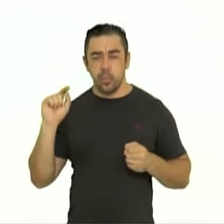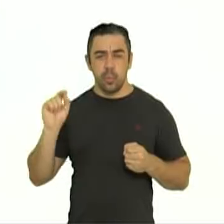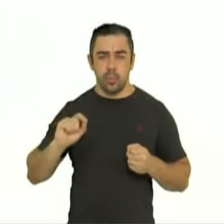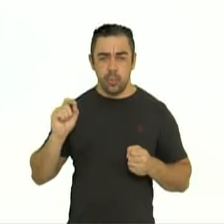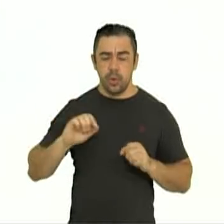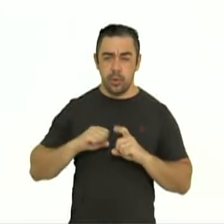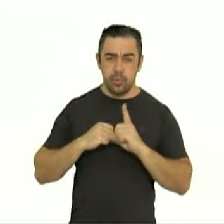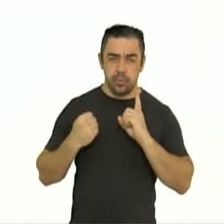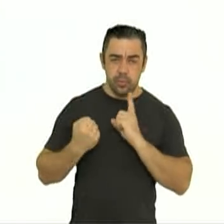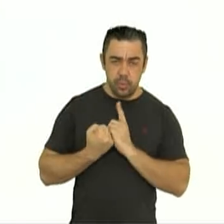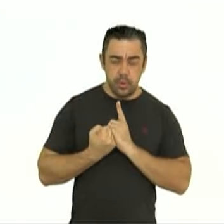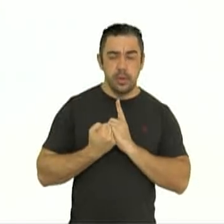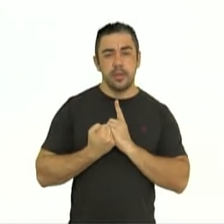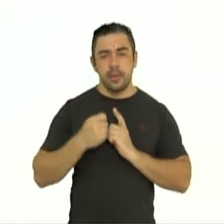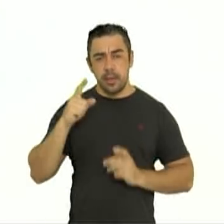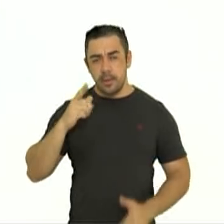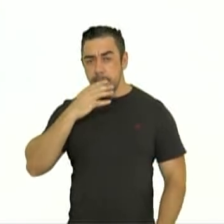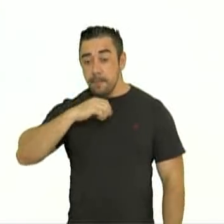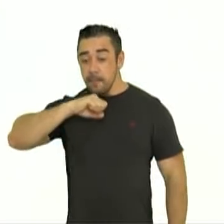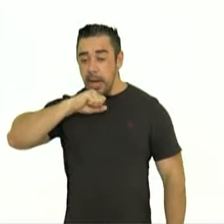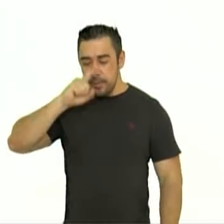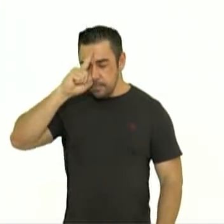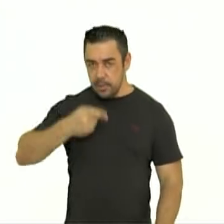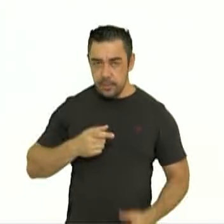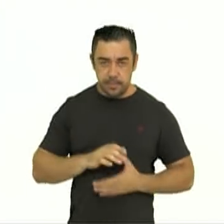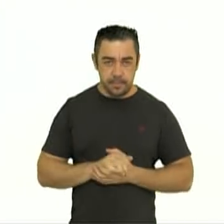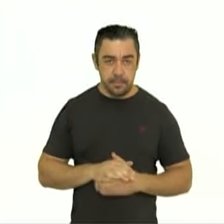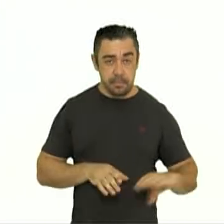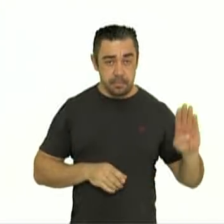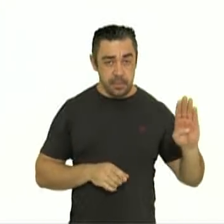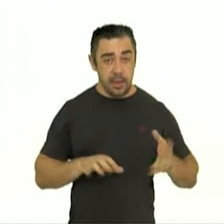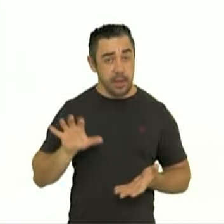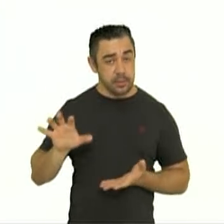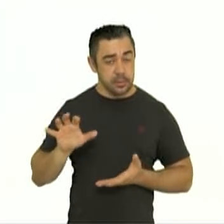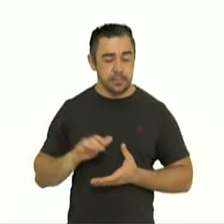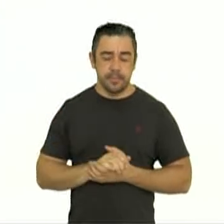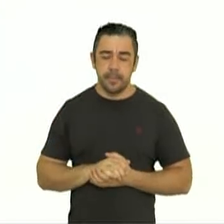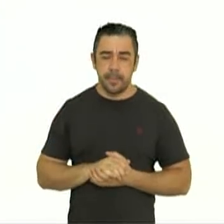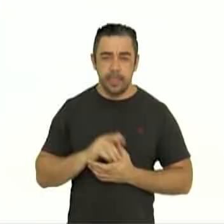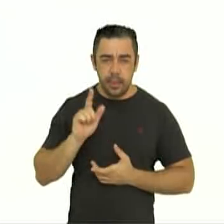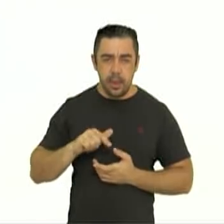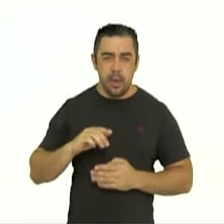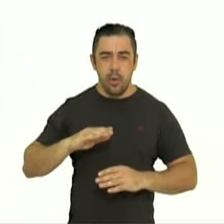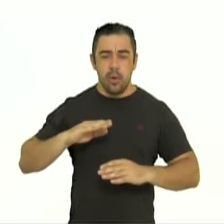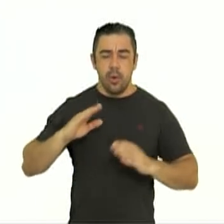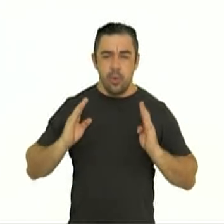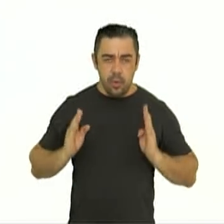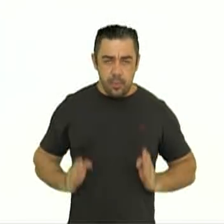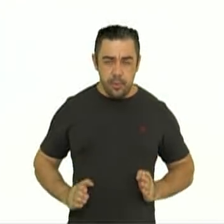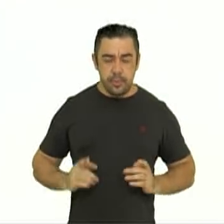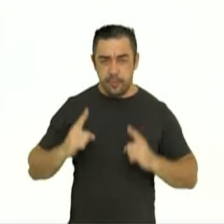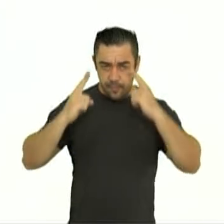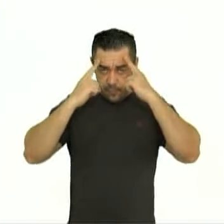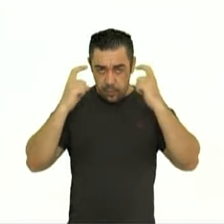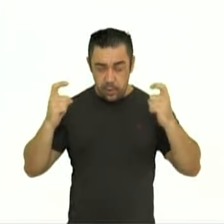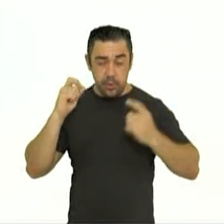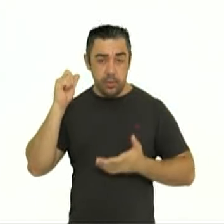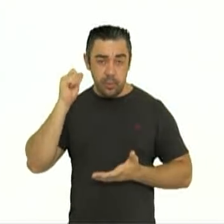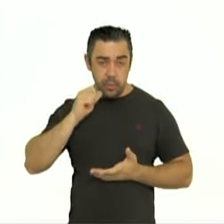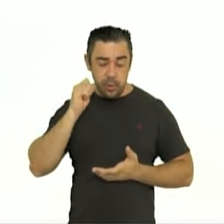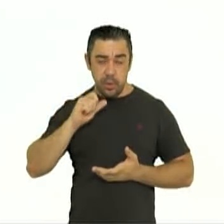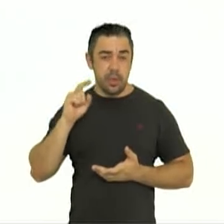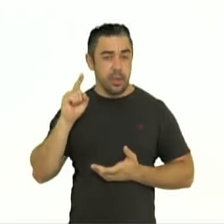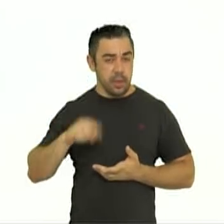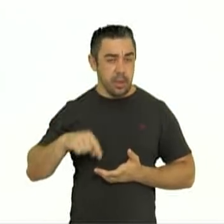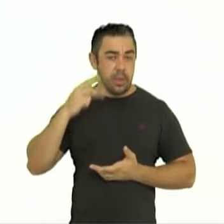da sociedade patriarcal. Letra B. Dessa forma, os comportamentos violentos contra as mulheres